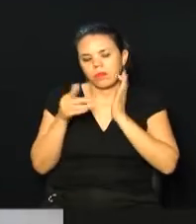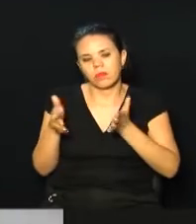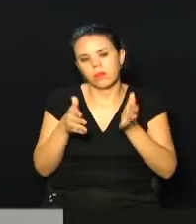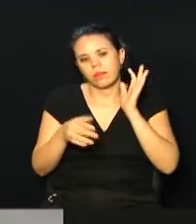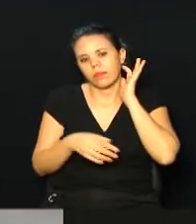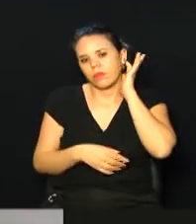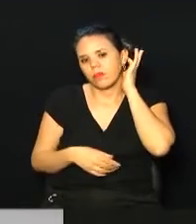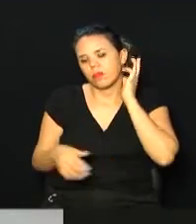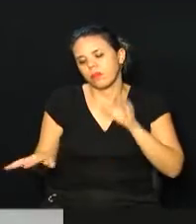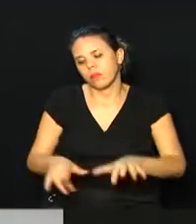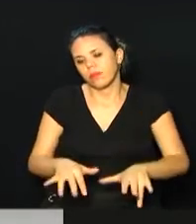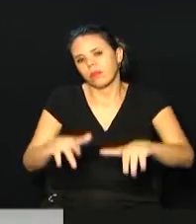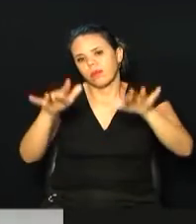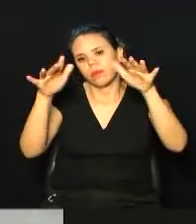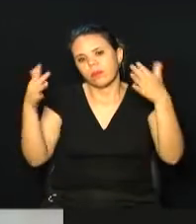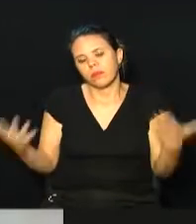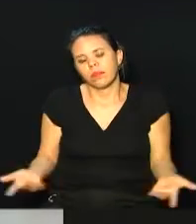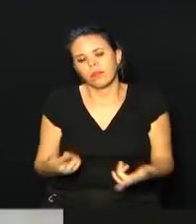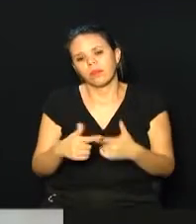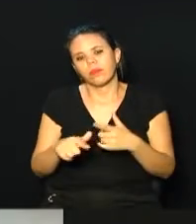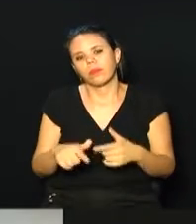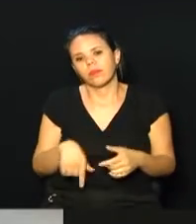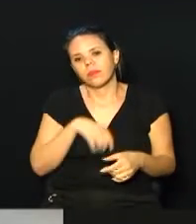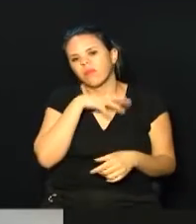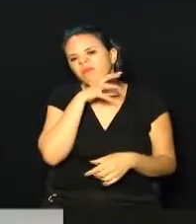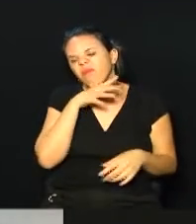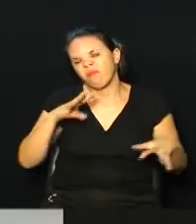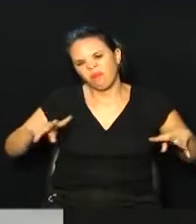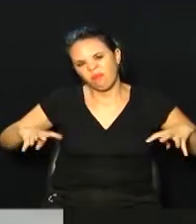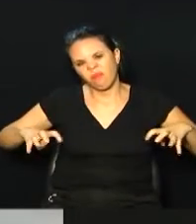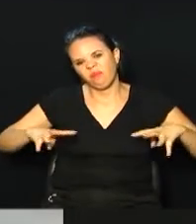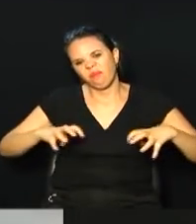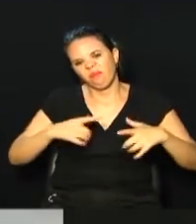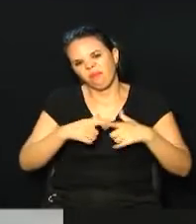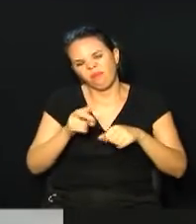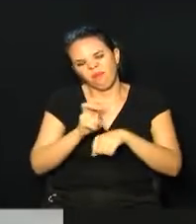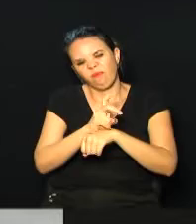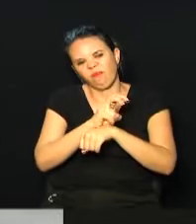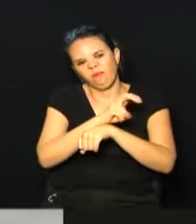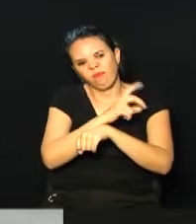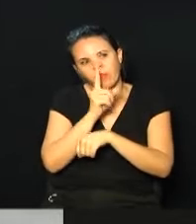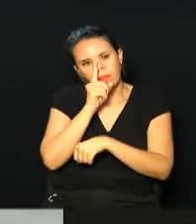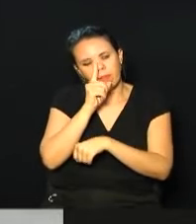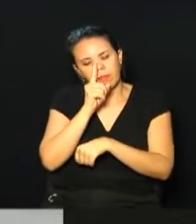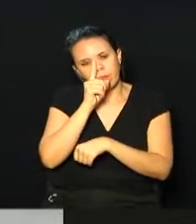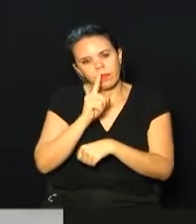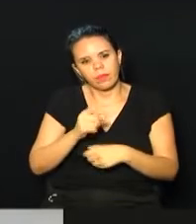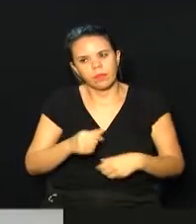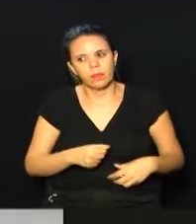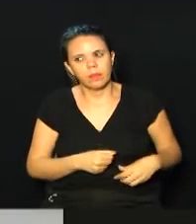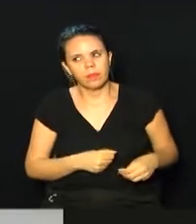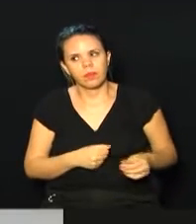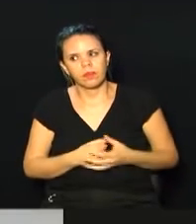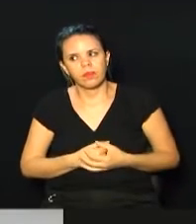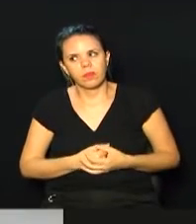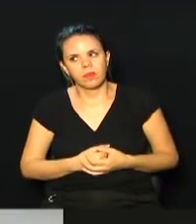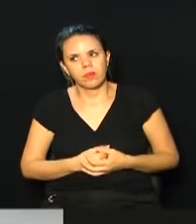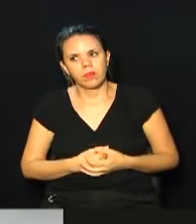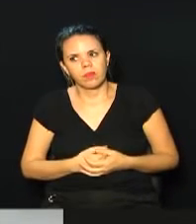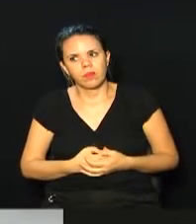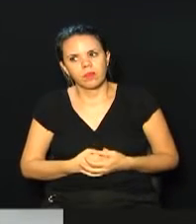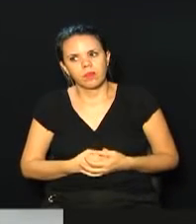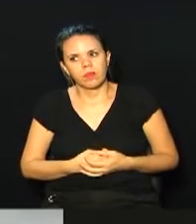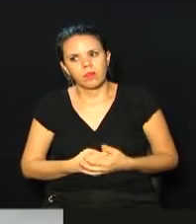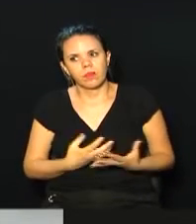mas problemas com animais peçonhentos, entre outros. Então, é